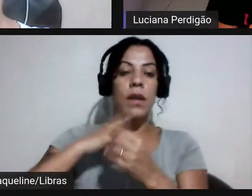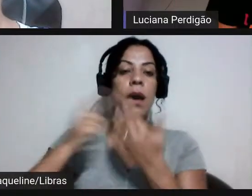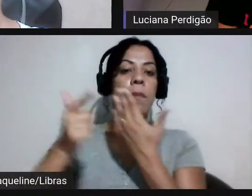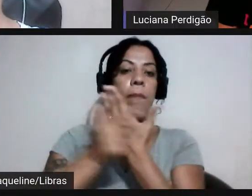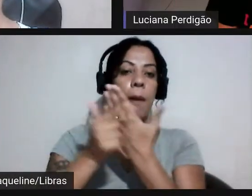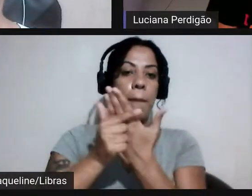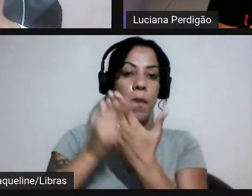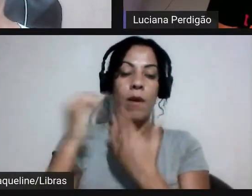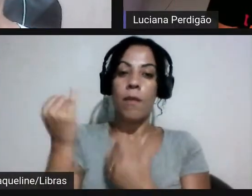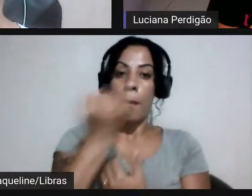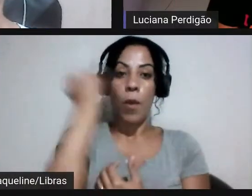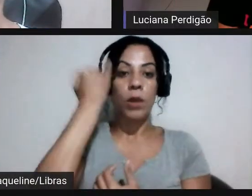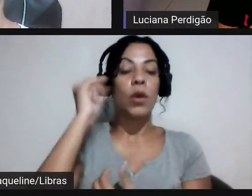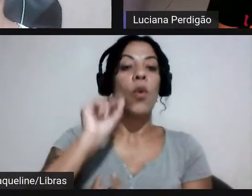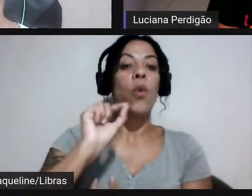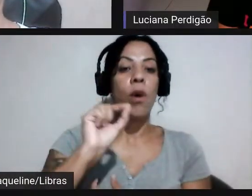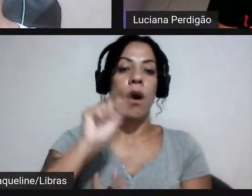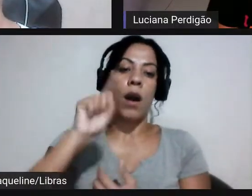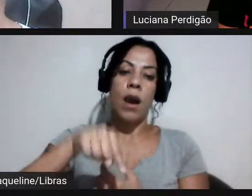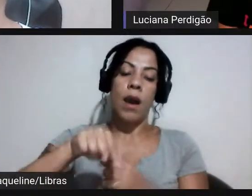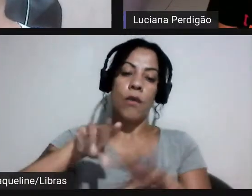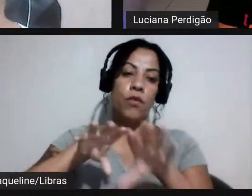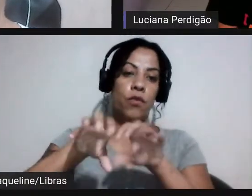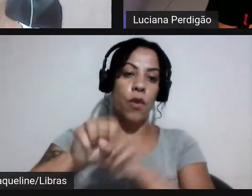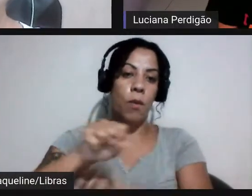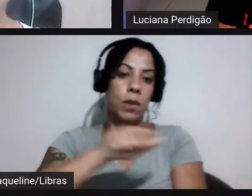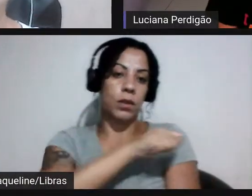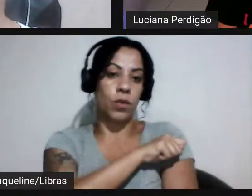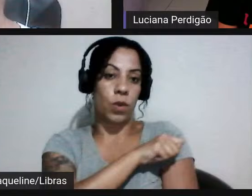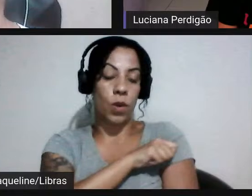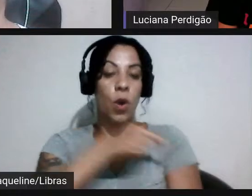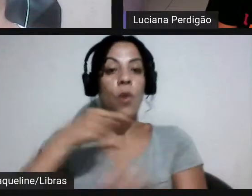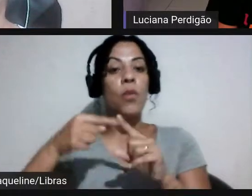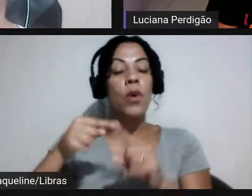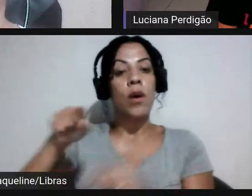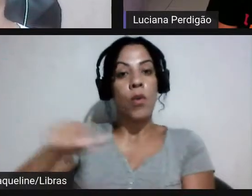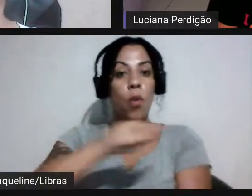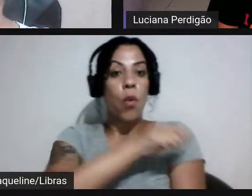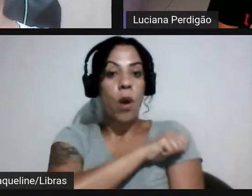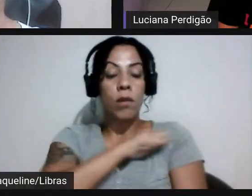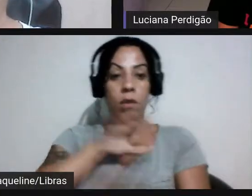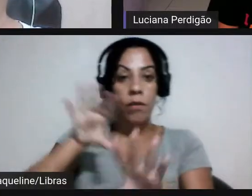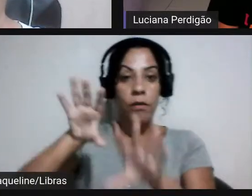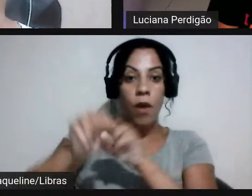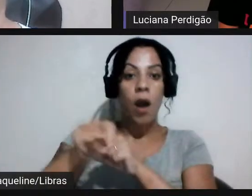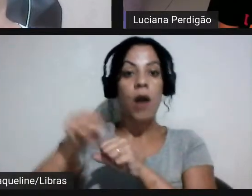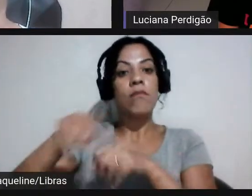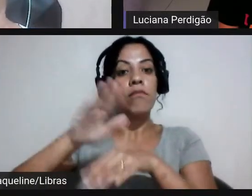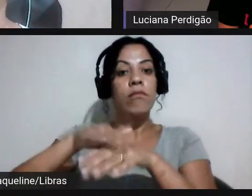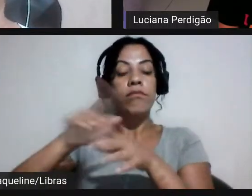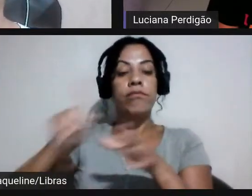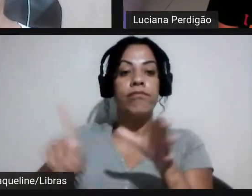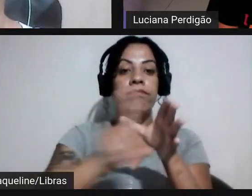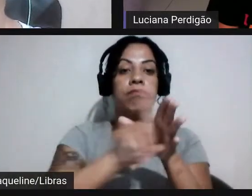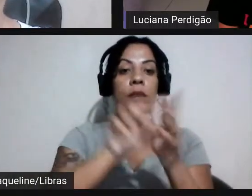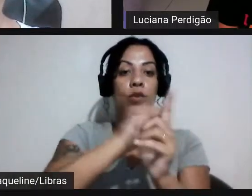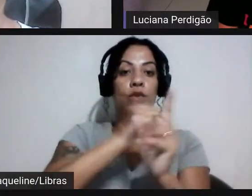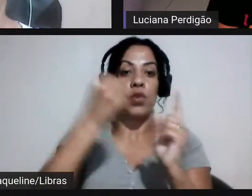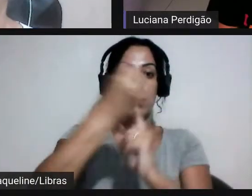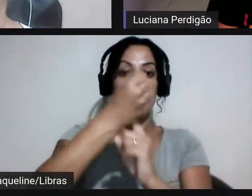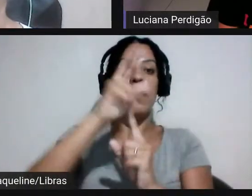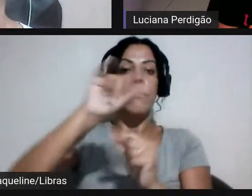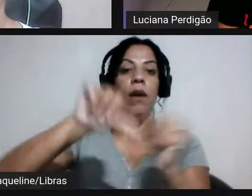a formação do nosso aluno, porque é esse aluno que vai estar na sociedade fazendo a diferença e tornando